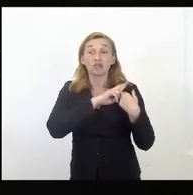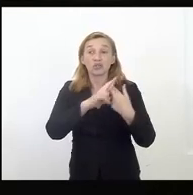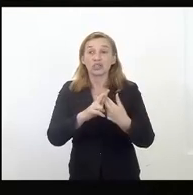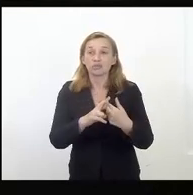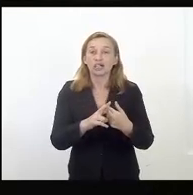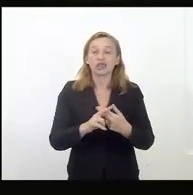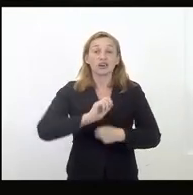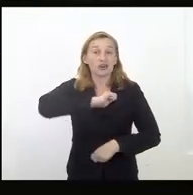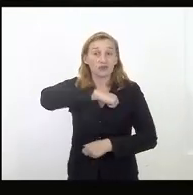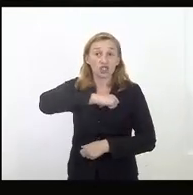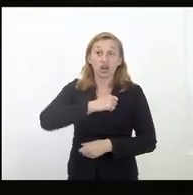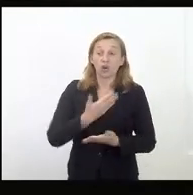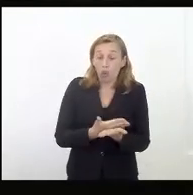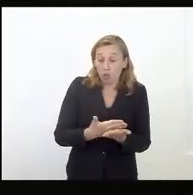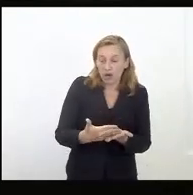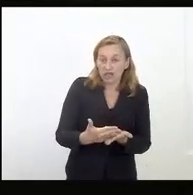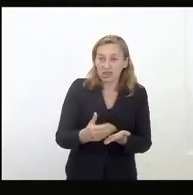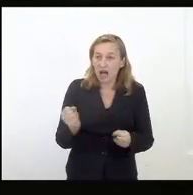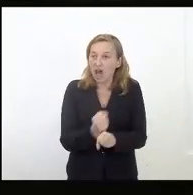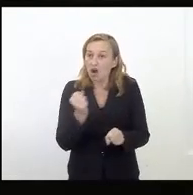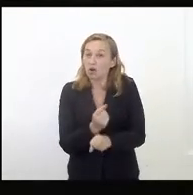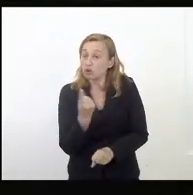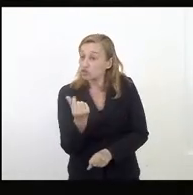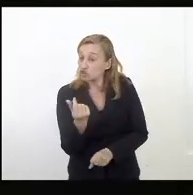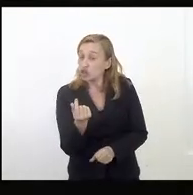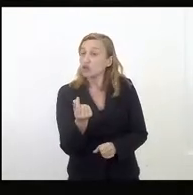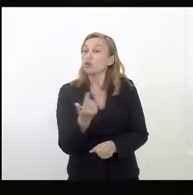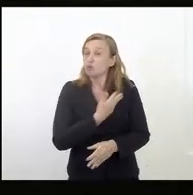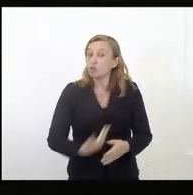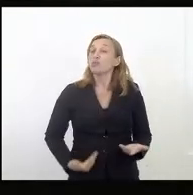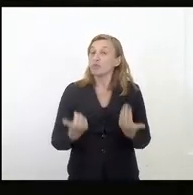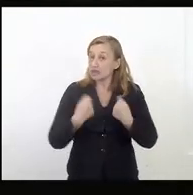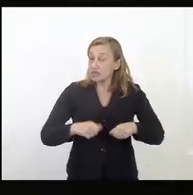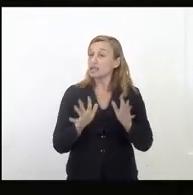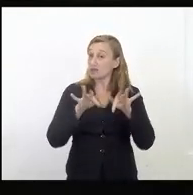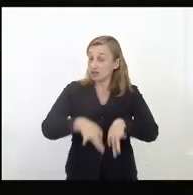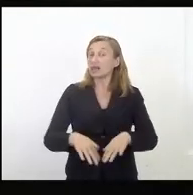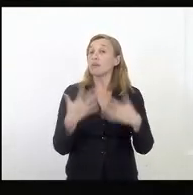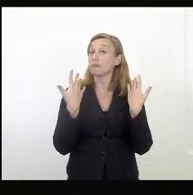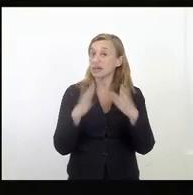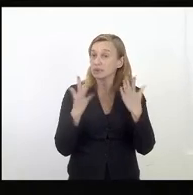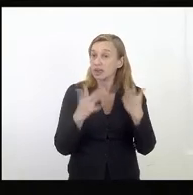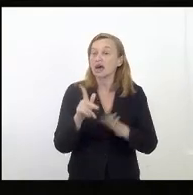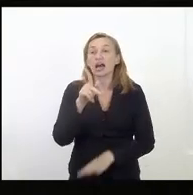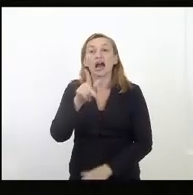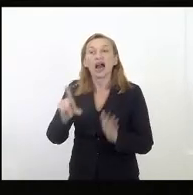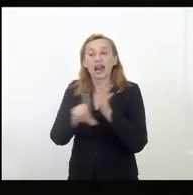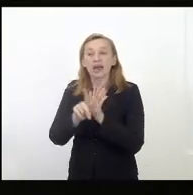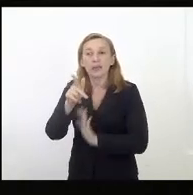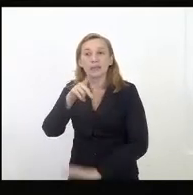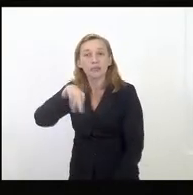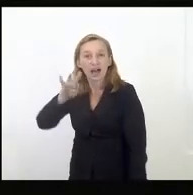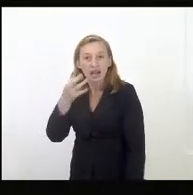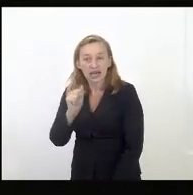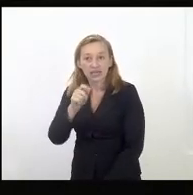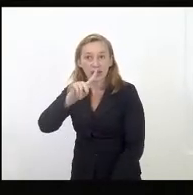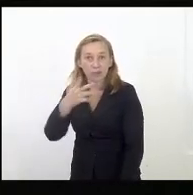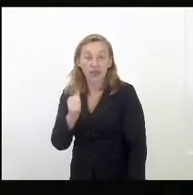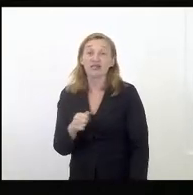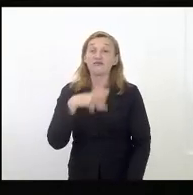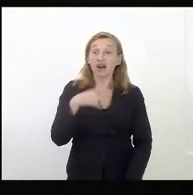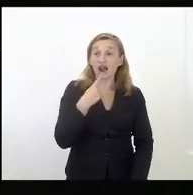começa uma obra com dinheiro público que ela tem que ser concluída então aqui louvar Lei Maria da Penha é dizer da minha satisfação